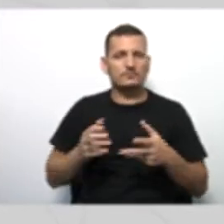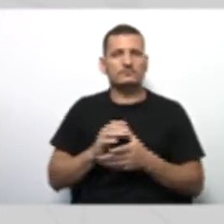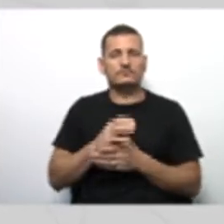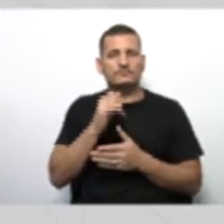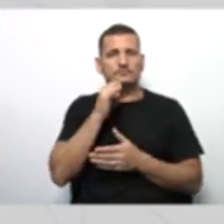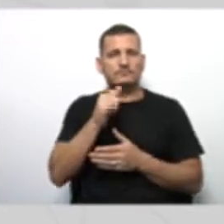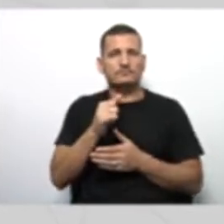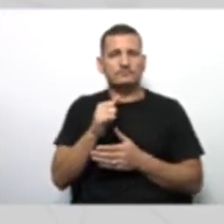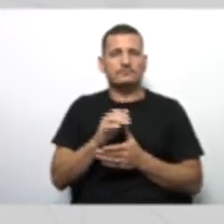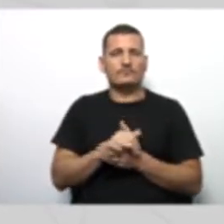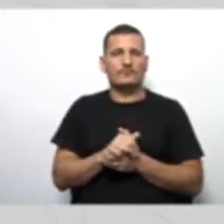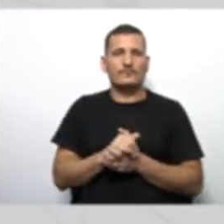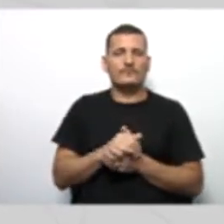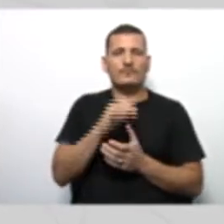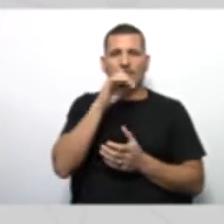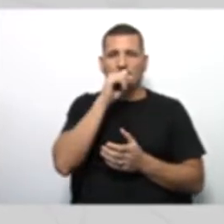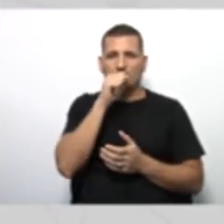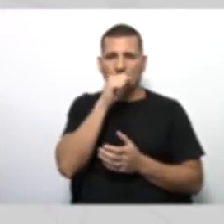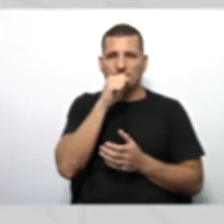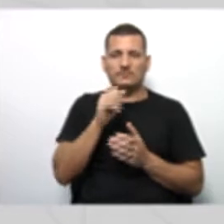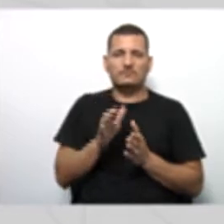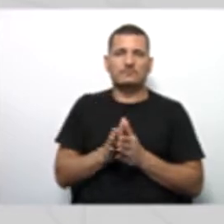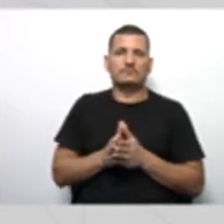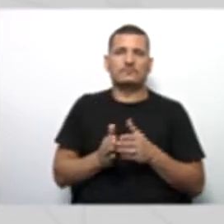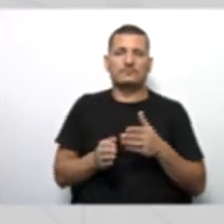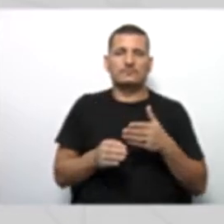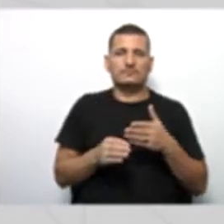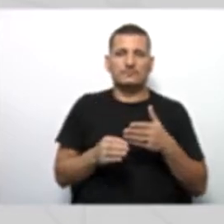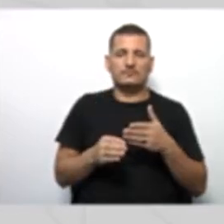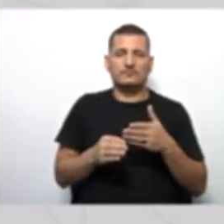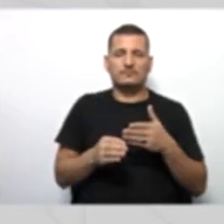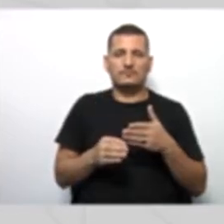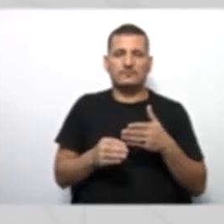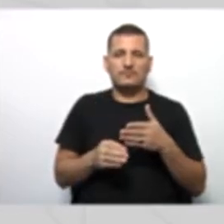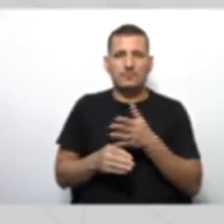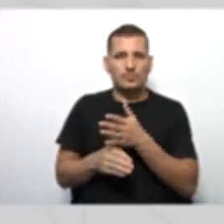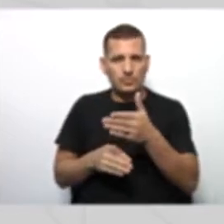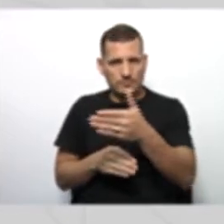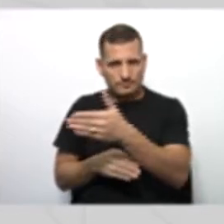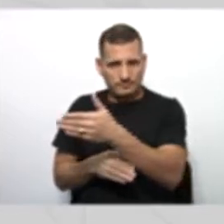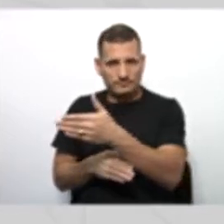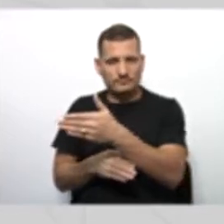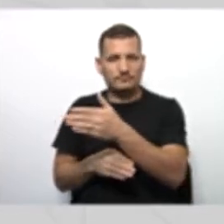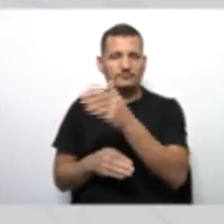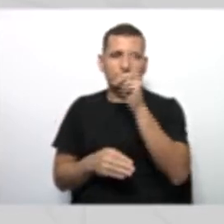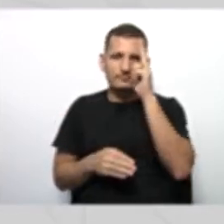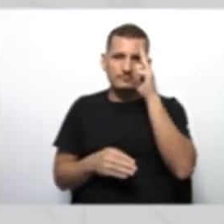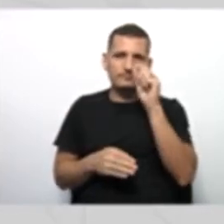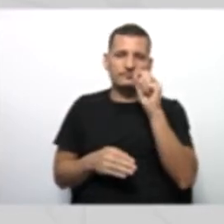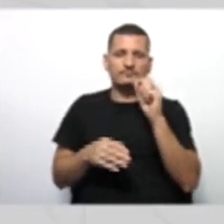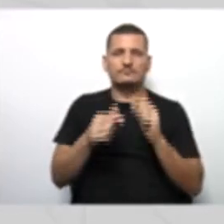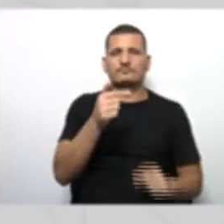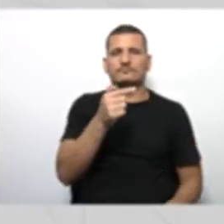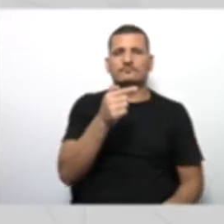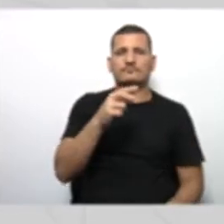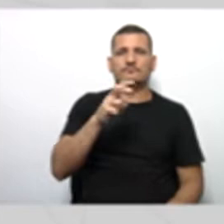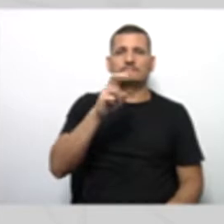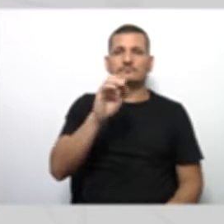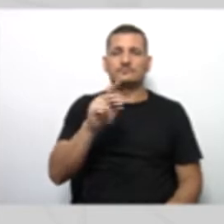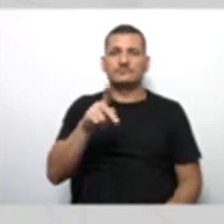rota lá do nosso escoamento de laranja por uma... Eu inicialmente estava planejando percorrer 750 quilômetros.